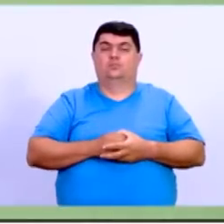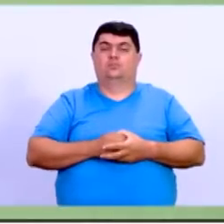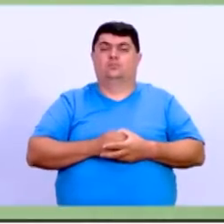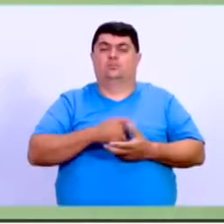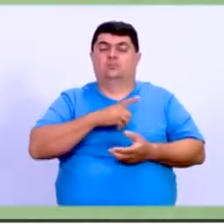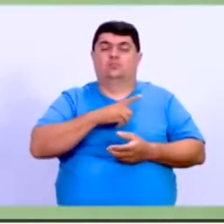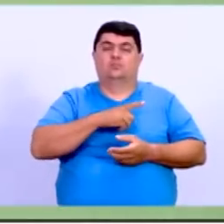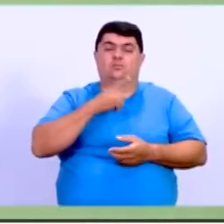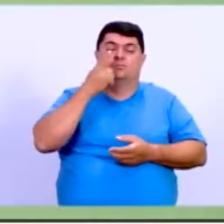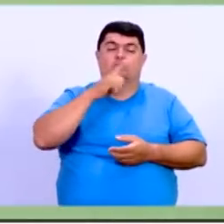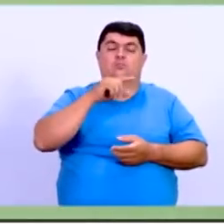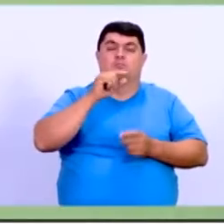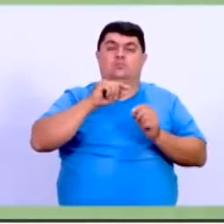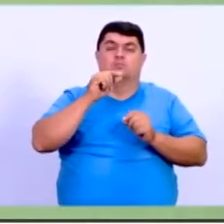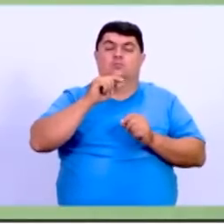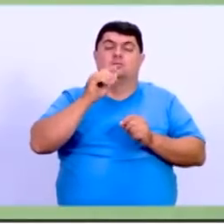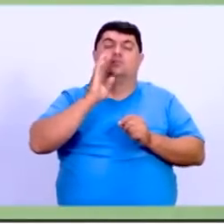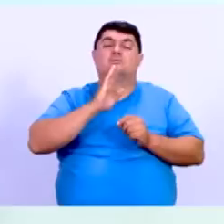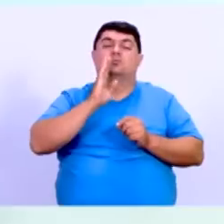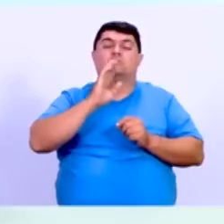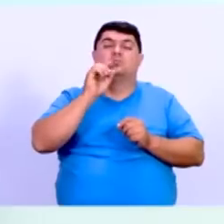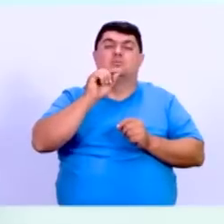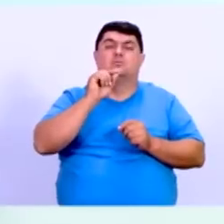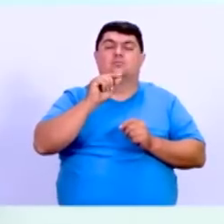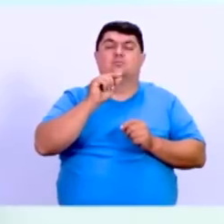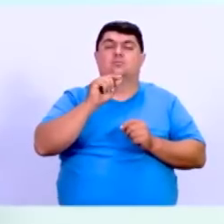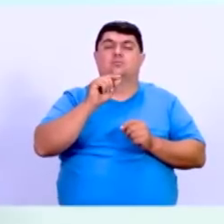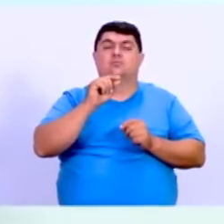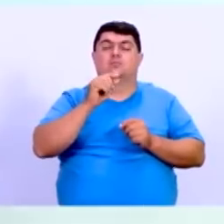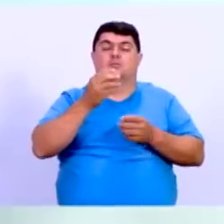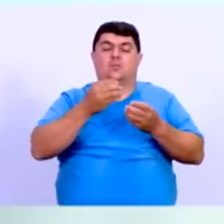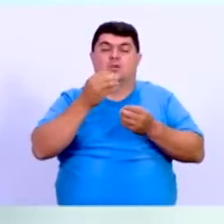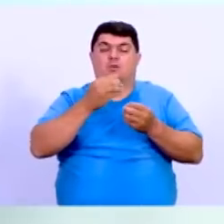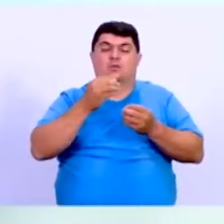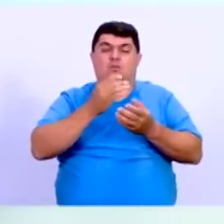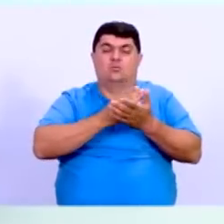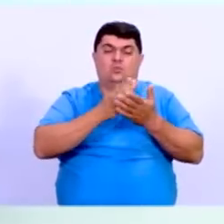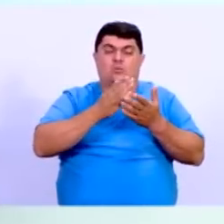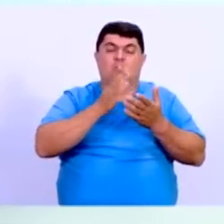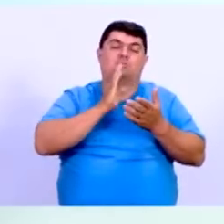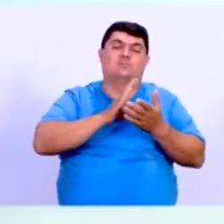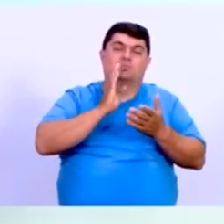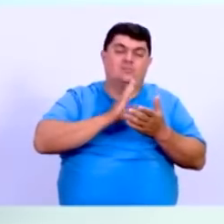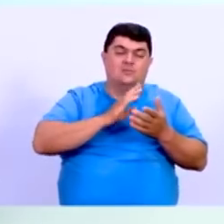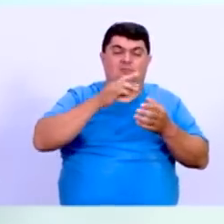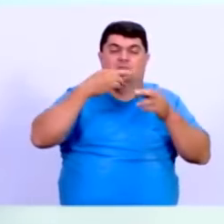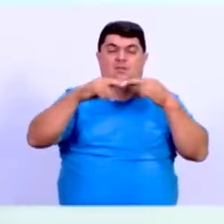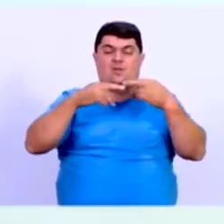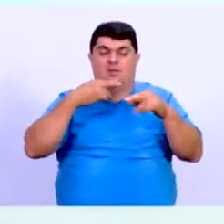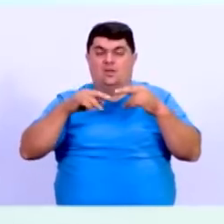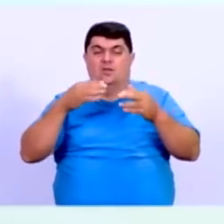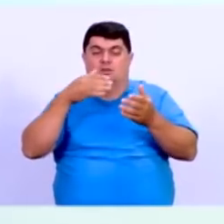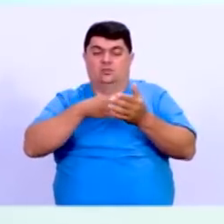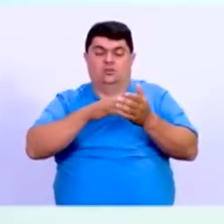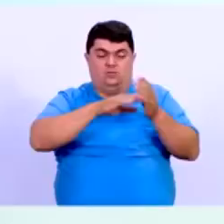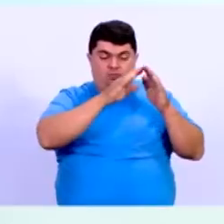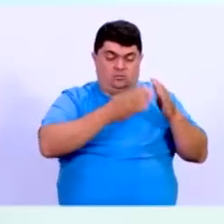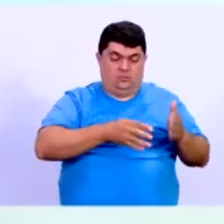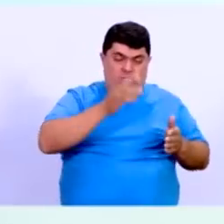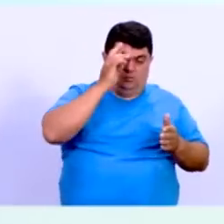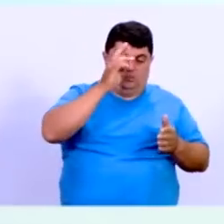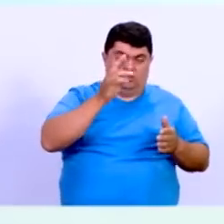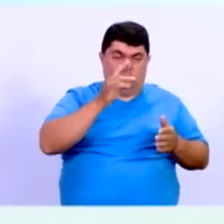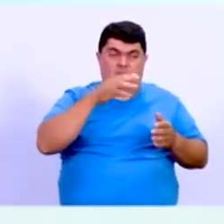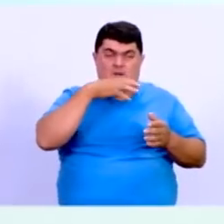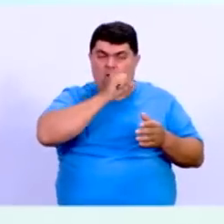Então, olha só, pessoal, que interessante, né? Professor, começamos bacana, professor, falando sobre rede de computador, já estamos em servidor, estamos falando já de